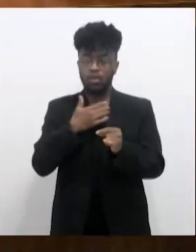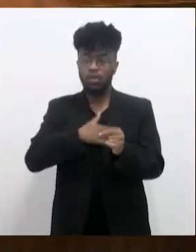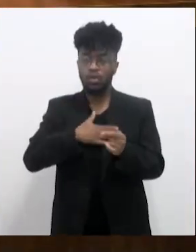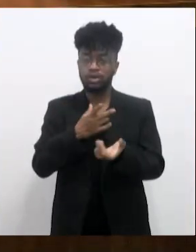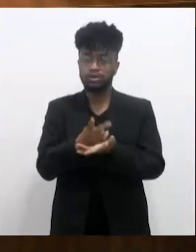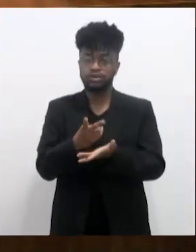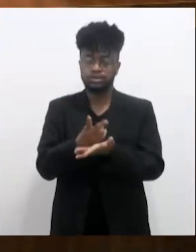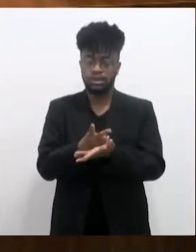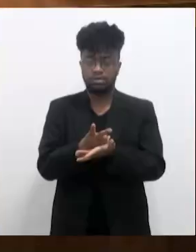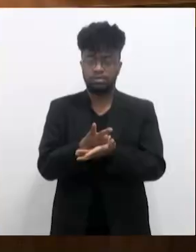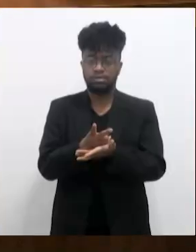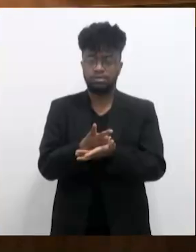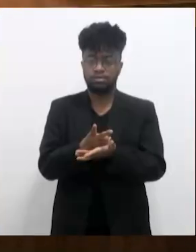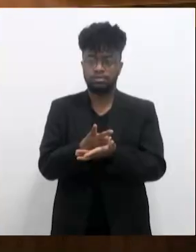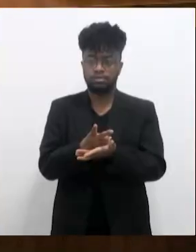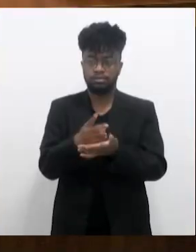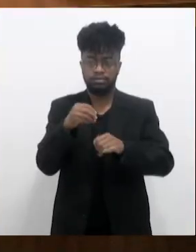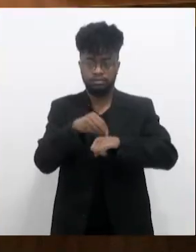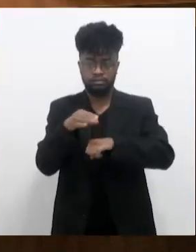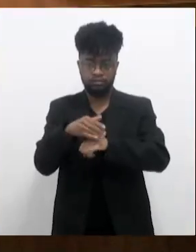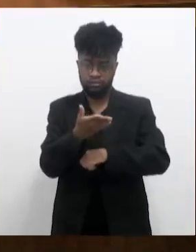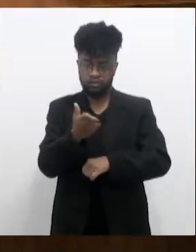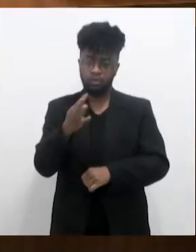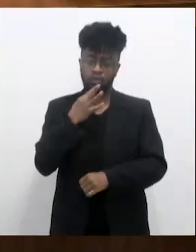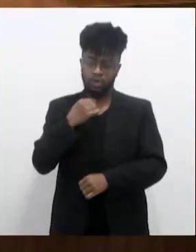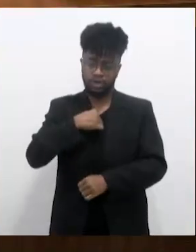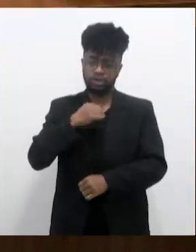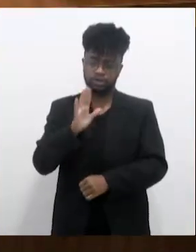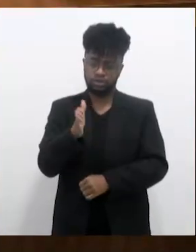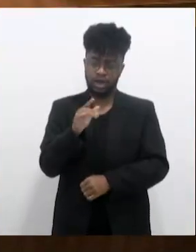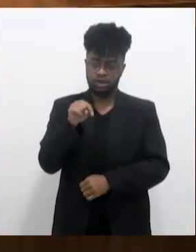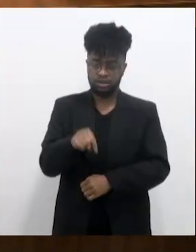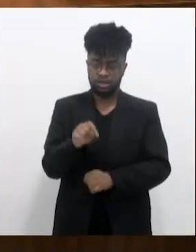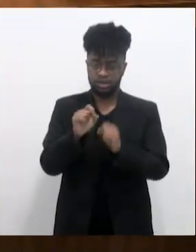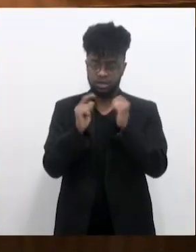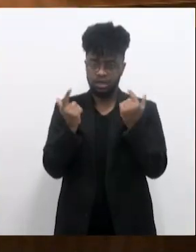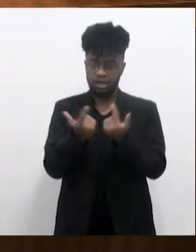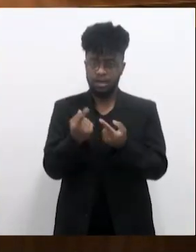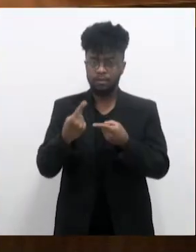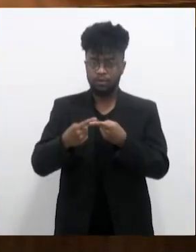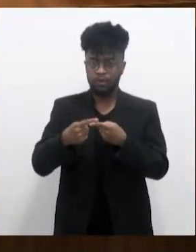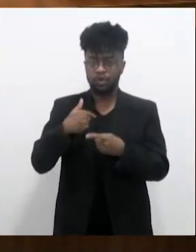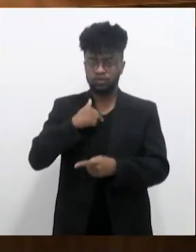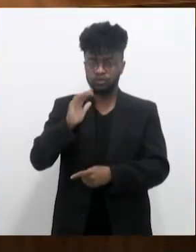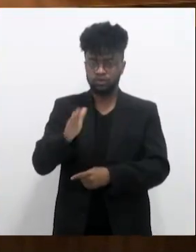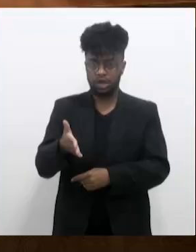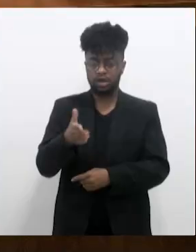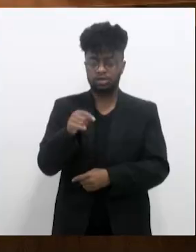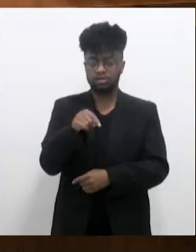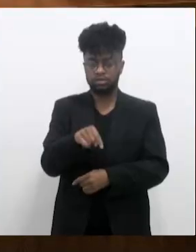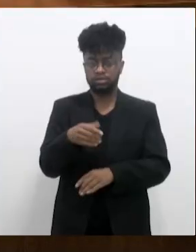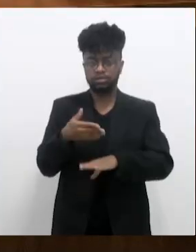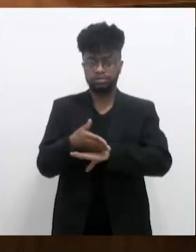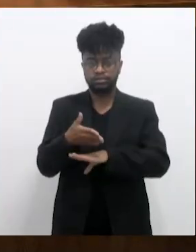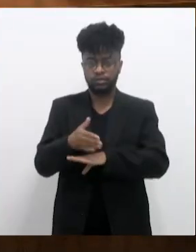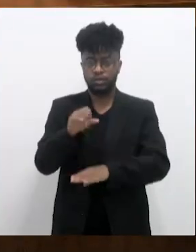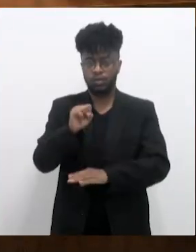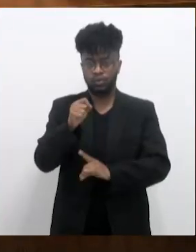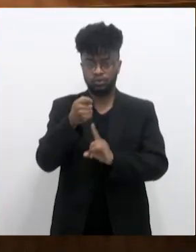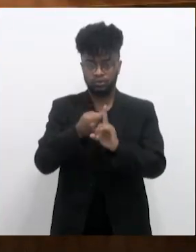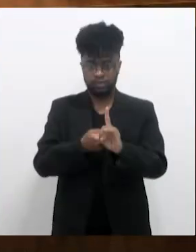trazer, eu acho que os deputados já me conhecem um pouco aqui nessa casa, né? Porque já estou aqui há 8